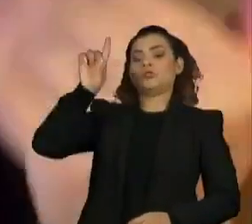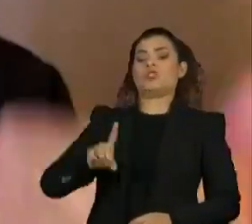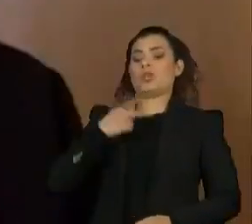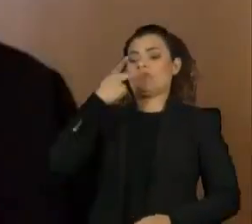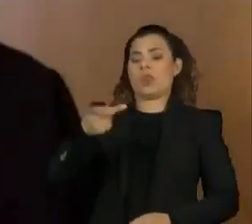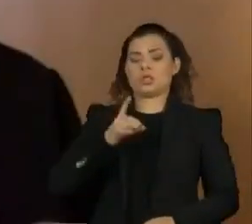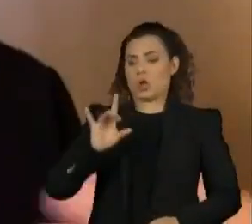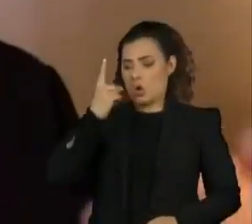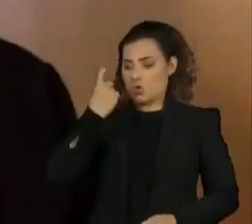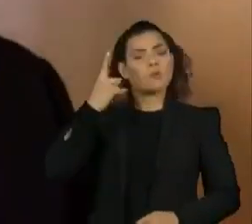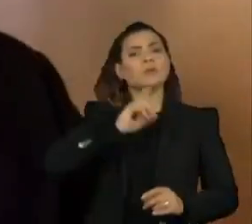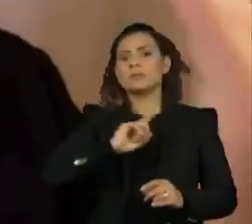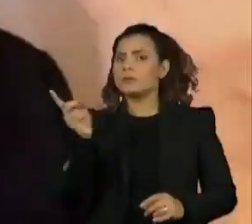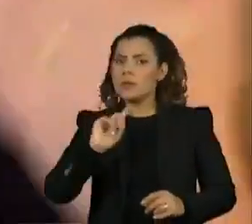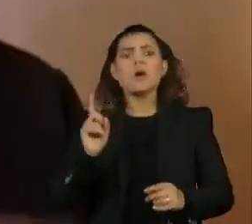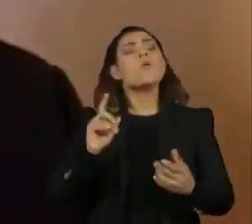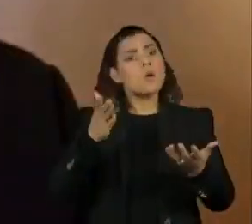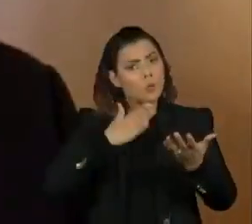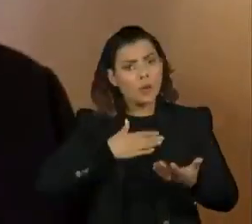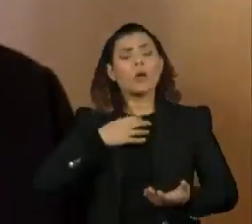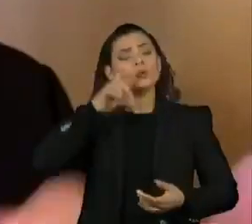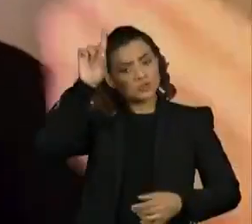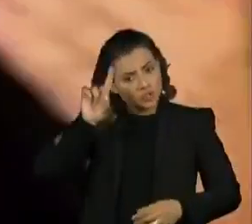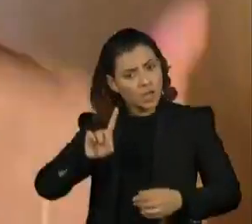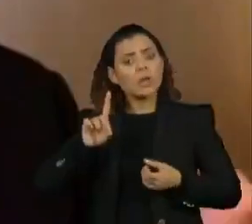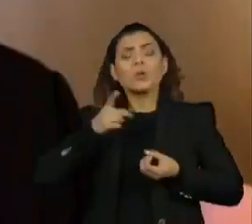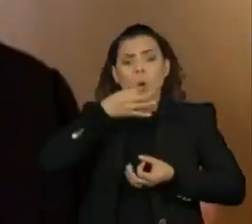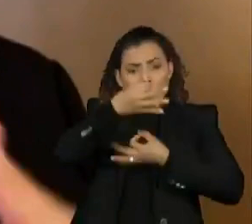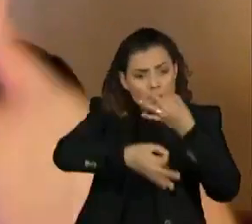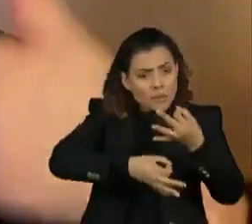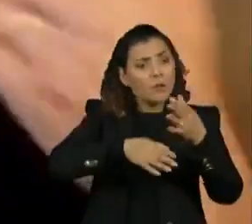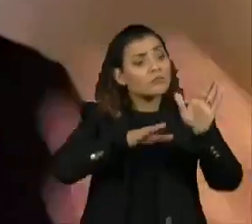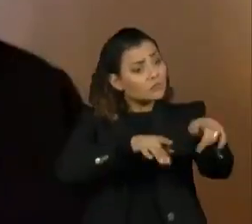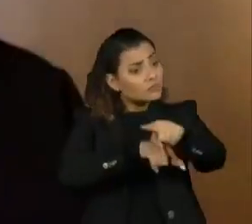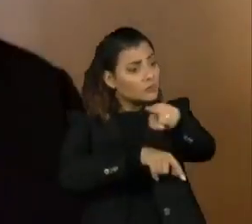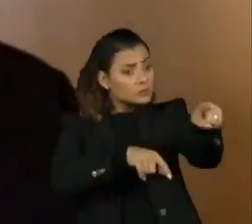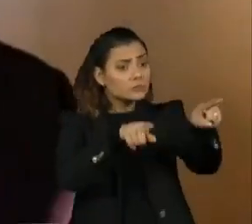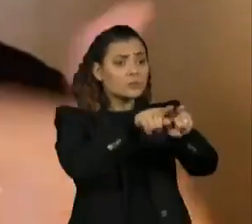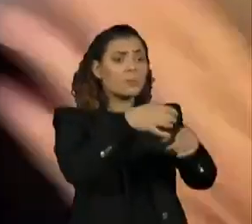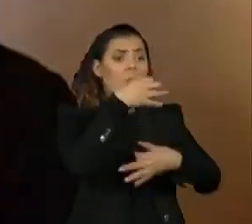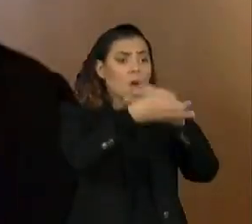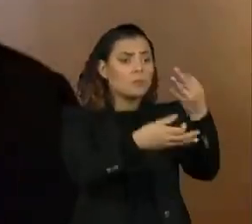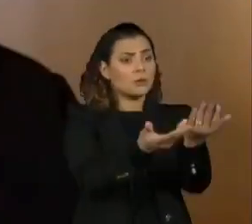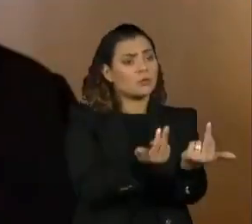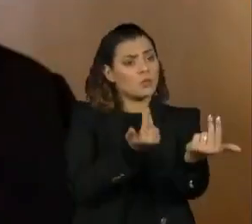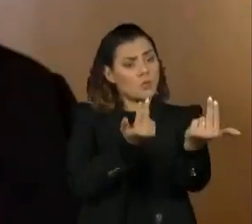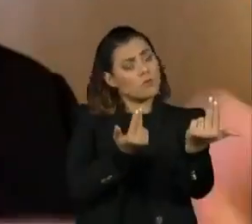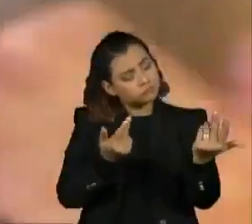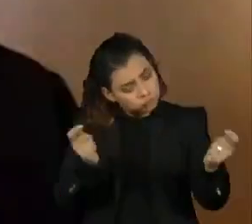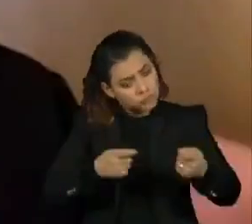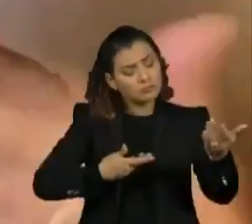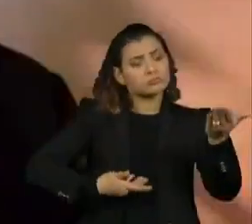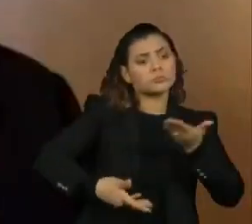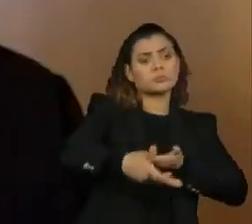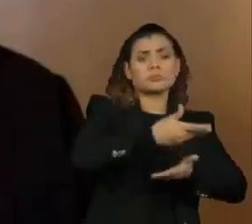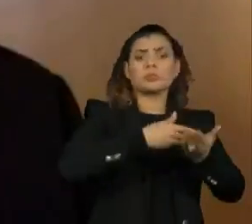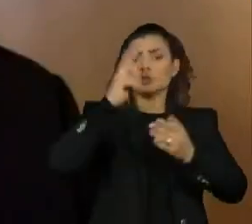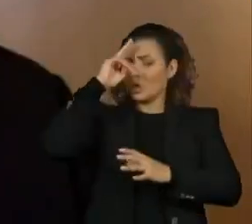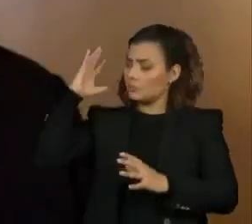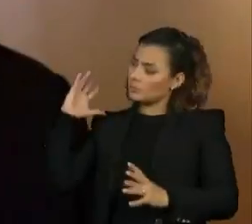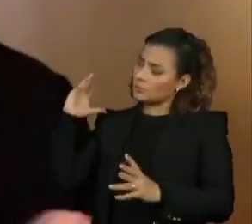quer também ser ouvido, ele quer ter o direito de se pronunciar e de dar a sua versão dos acontecimentos, da história,